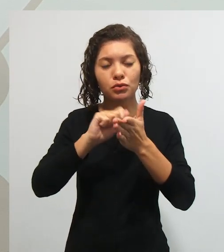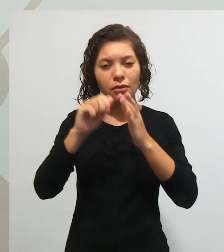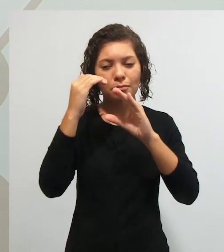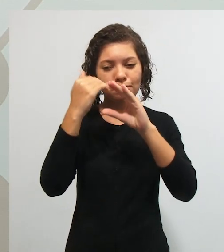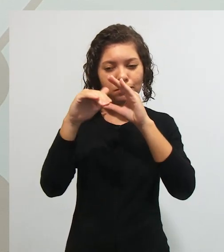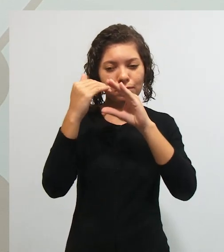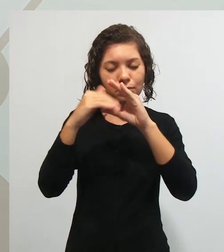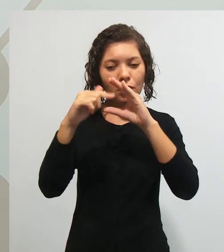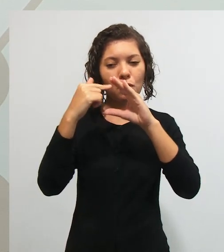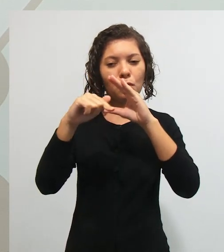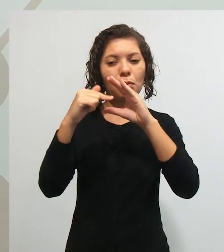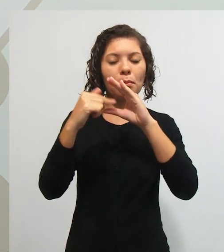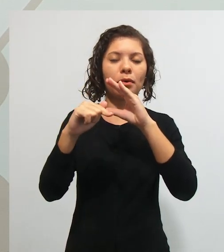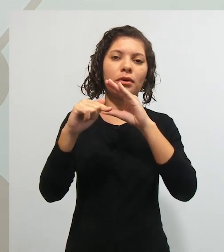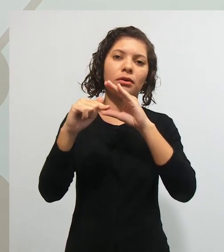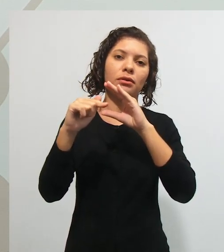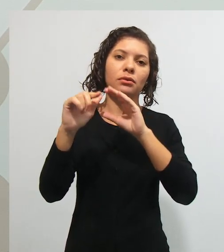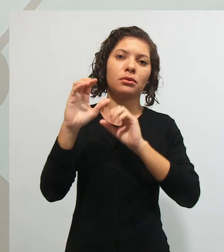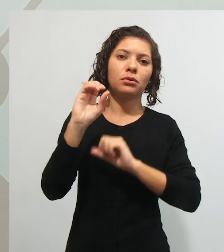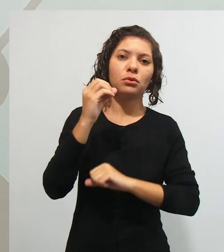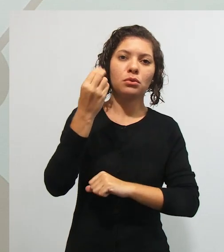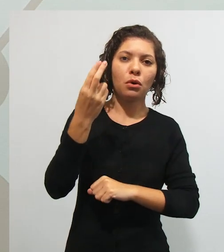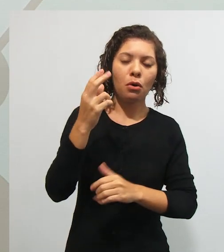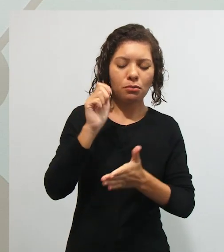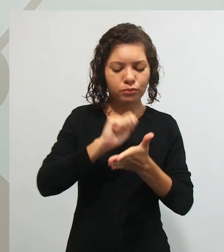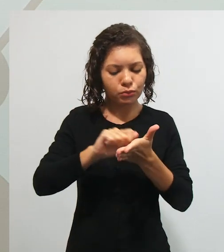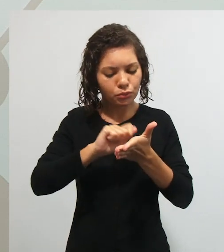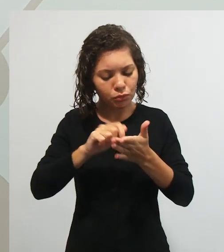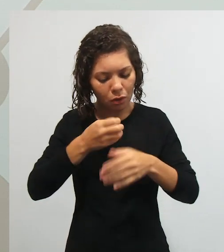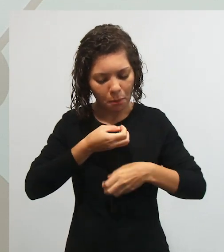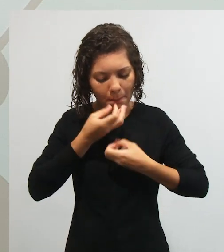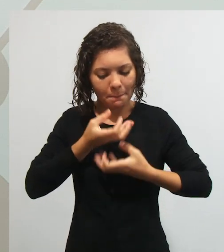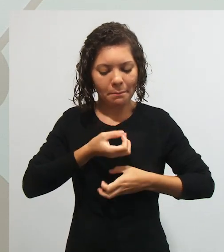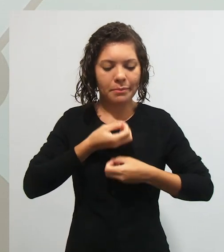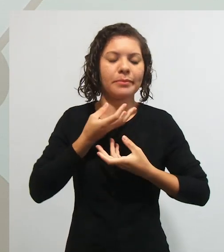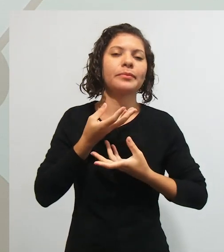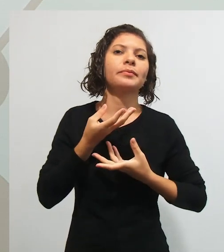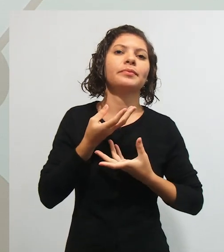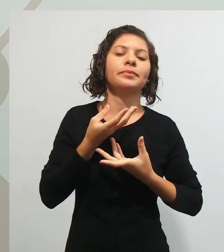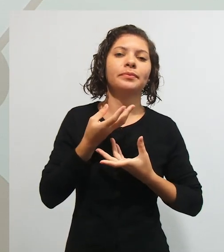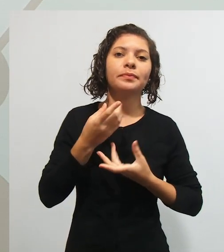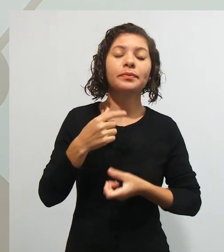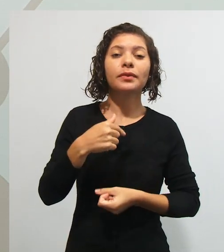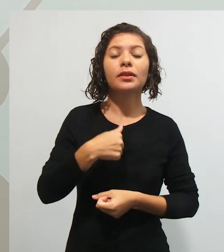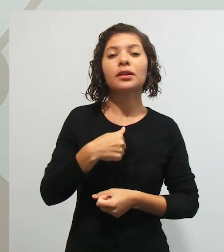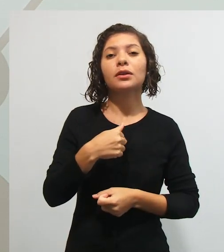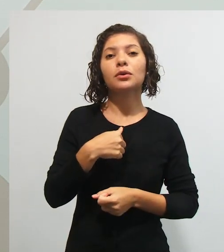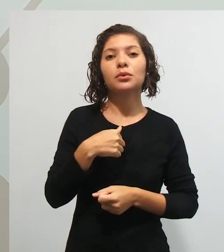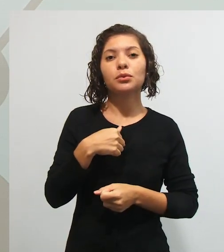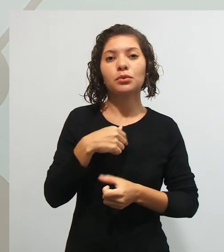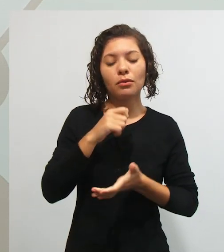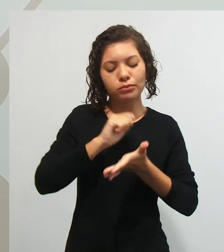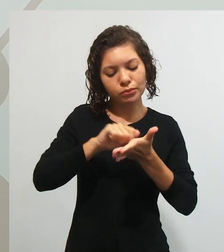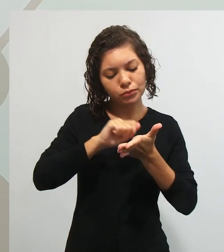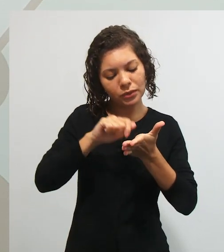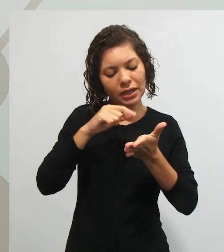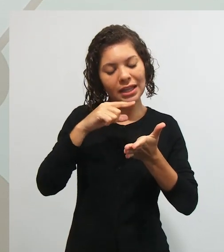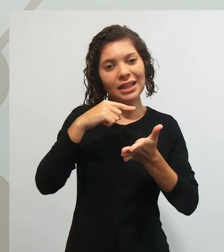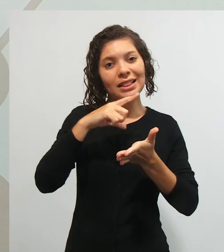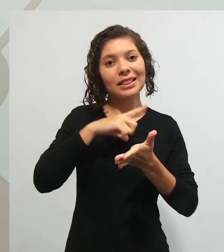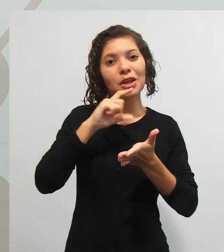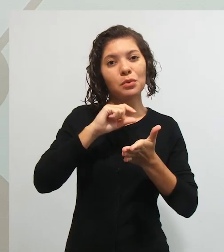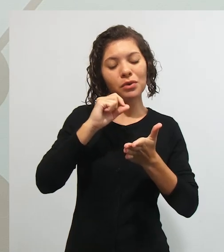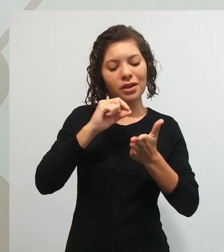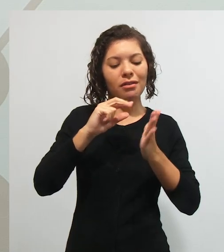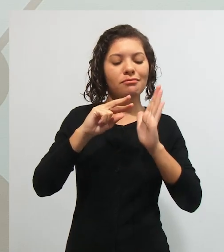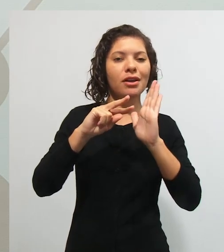eu construo um poema, né, eu construo significados a